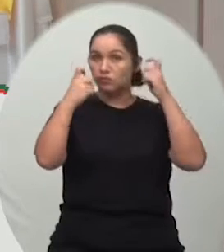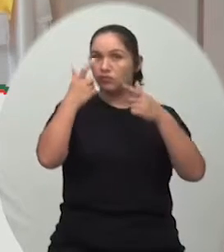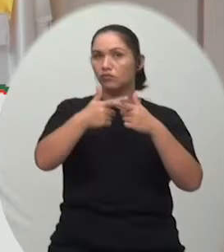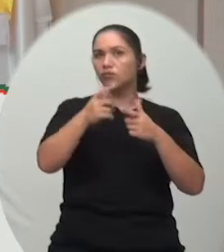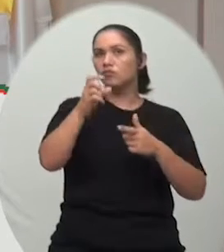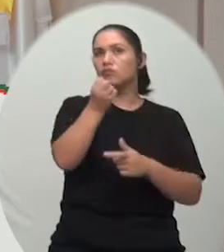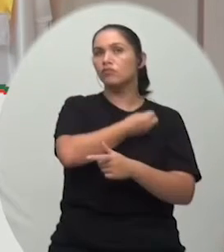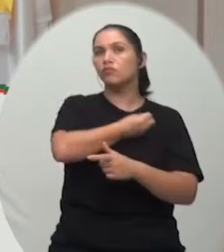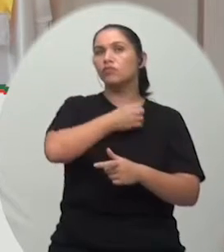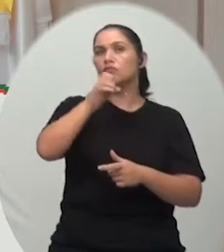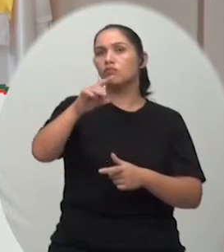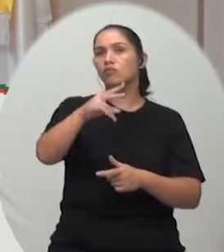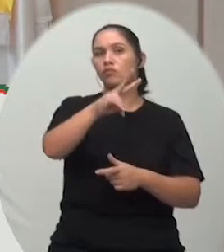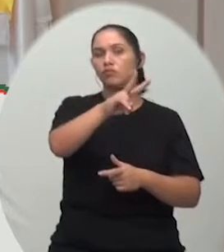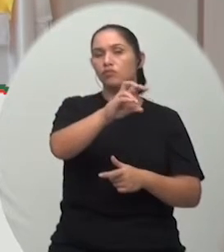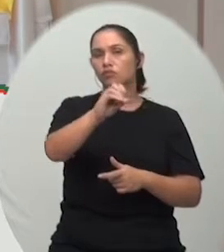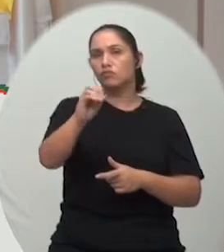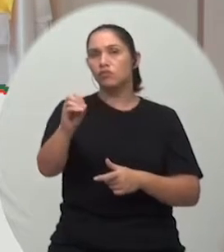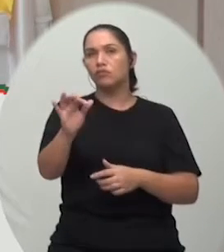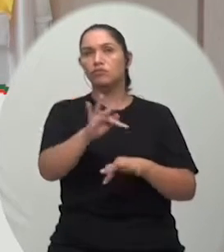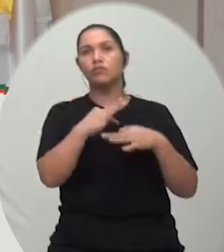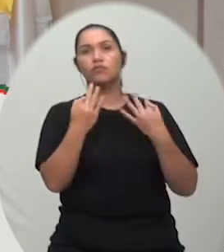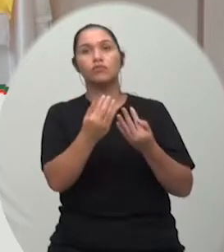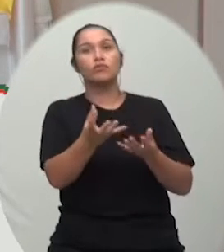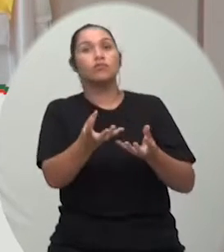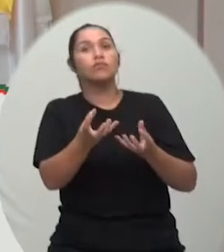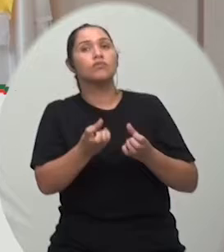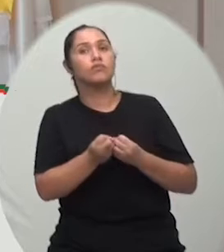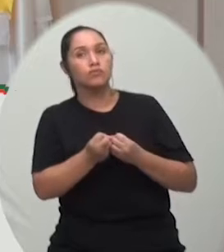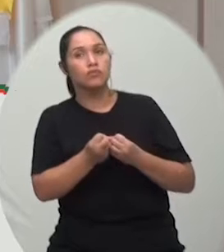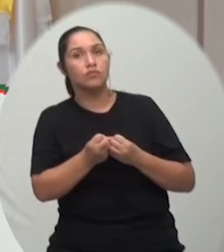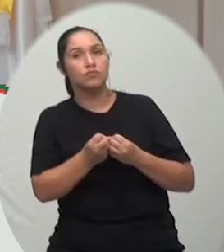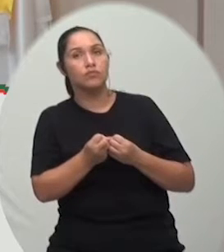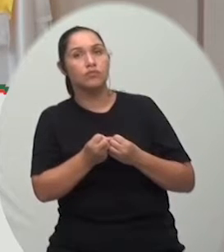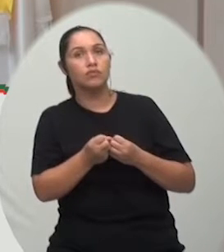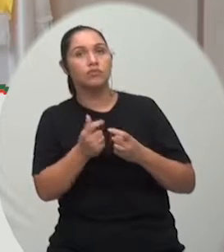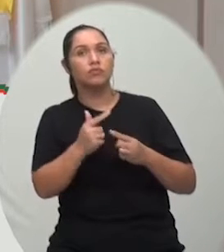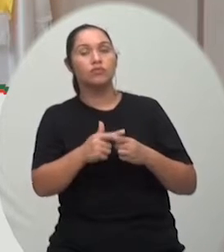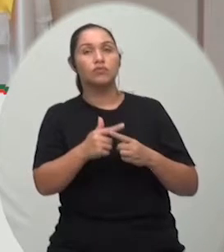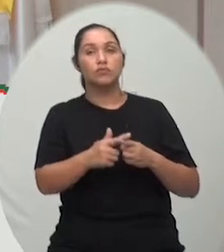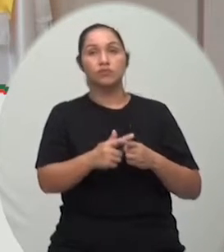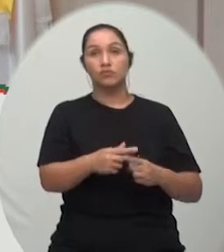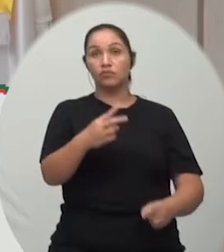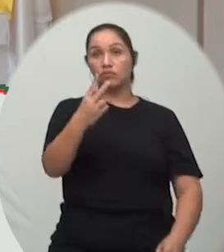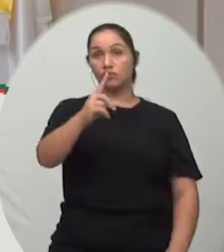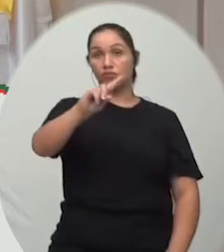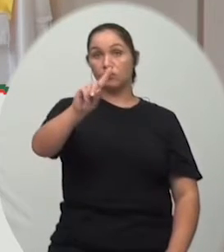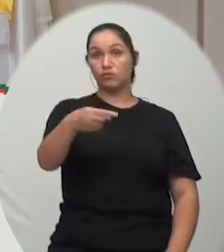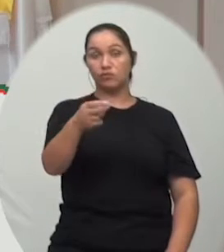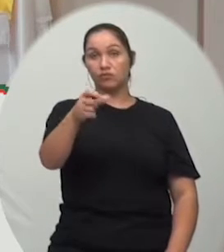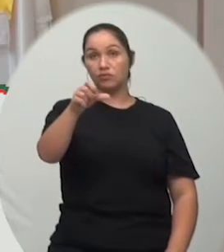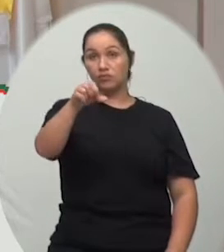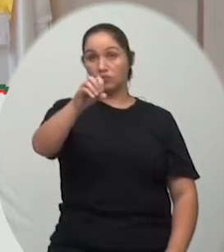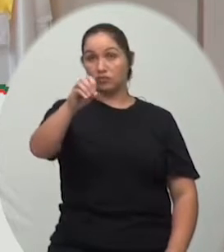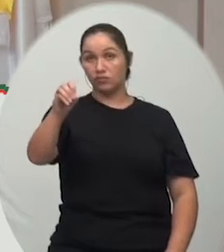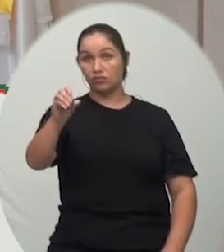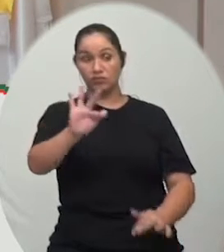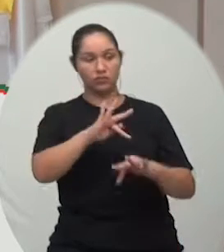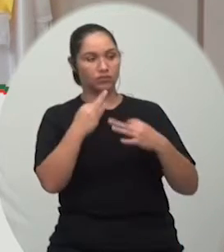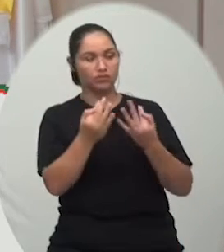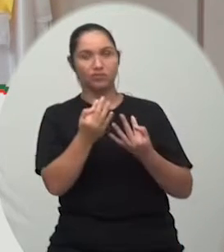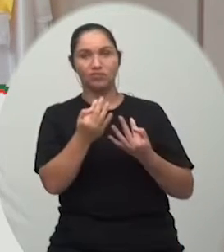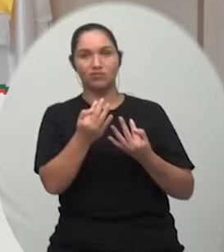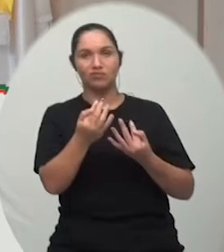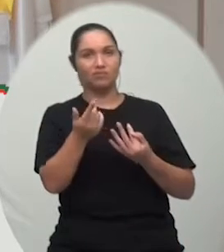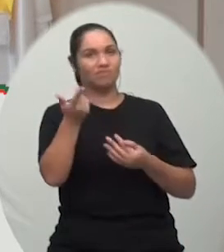famílias, você deixa de atender mais de 2.900 famílias que